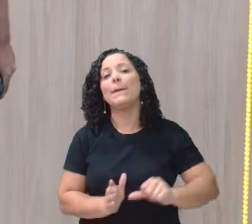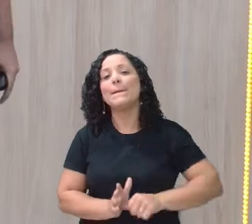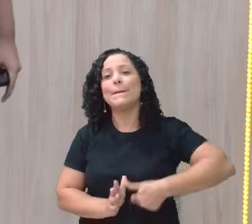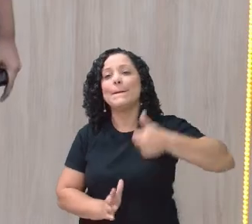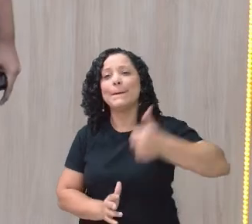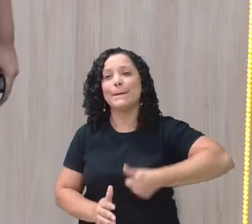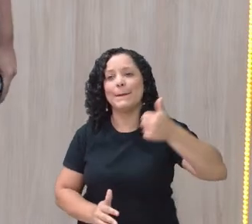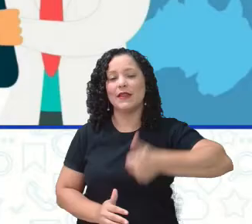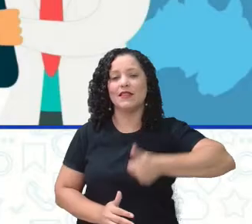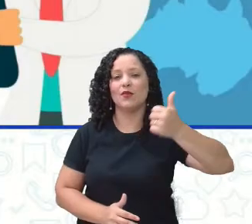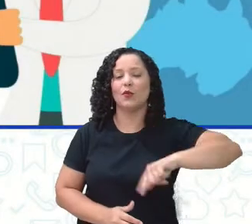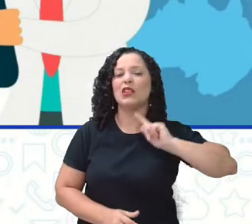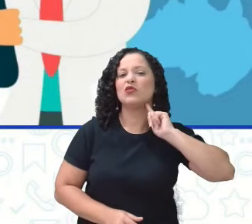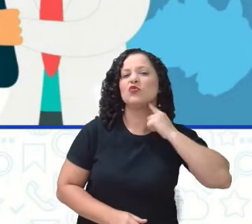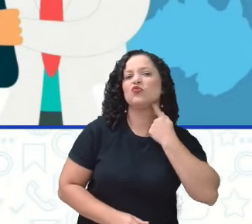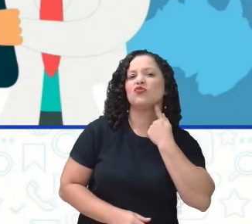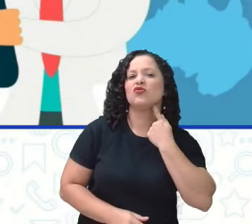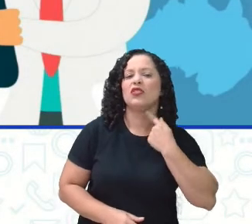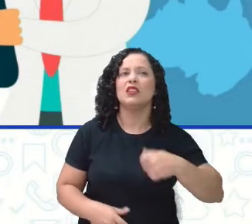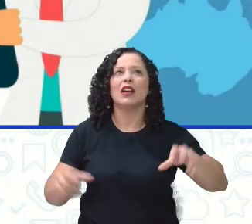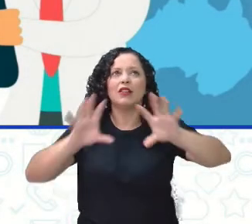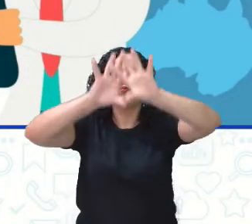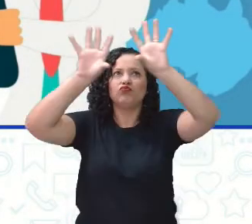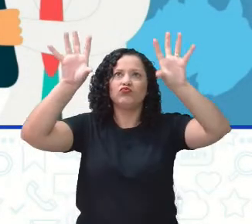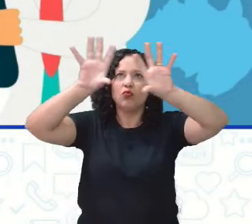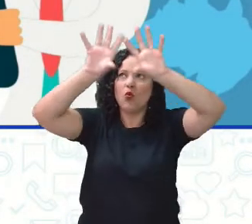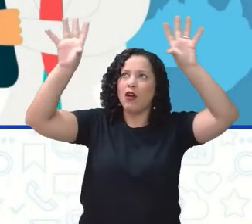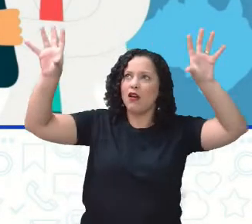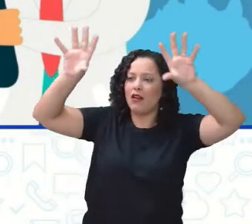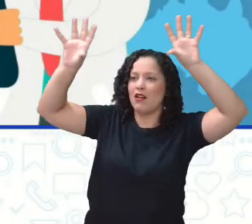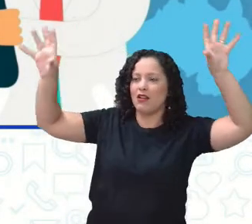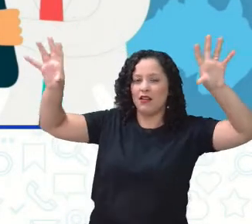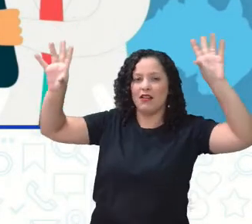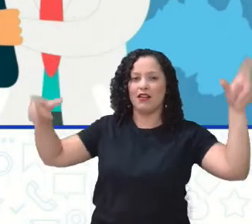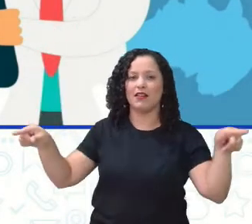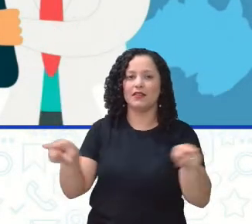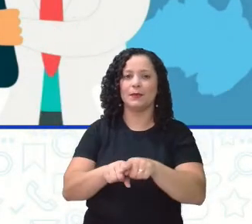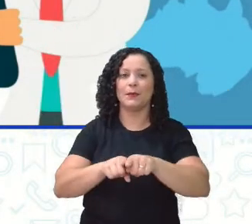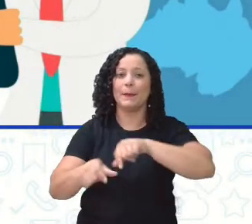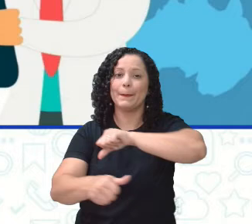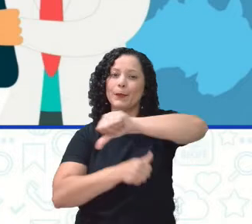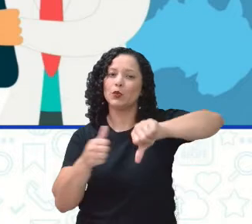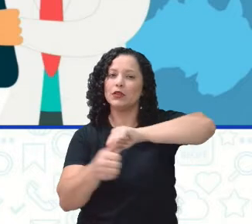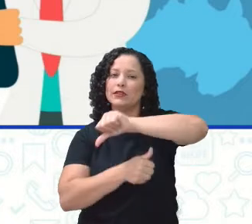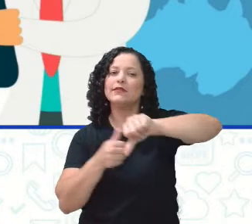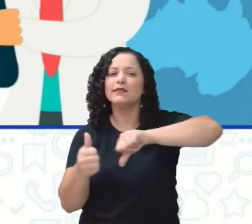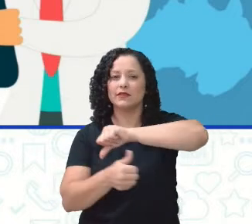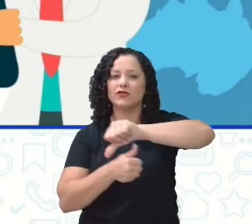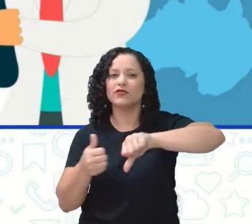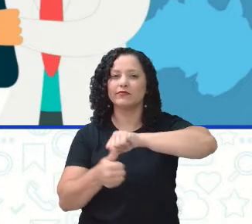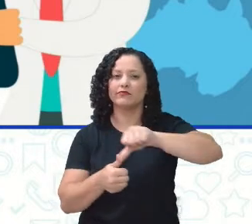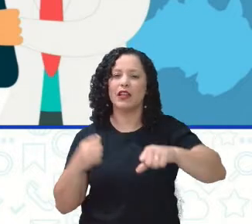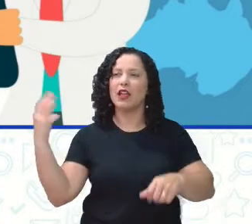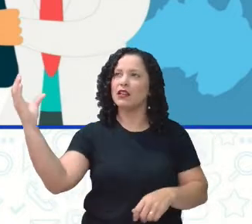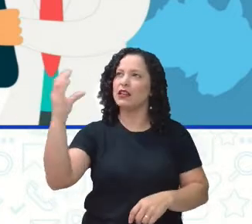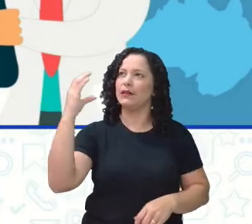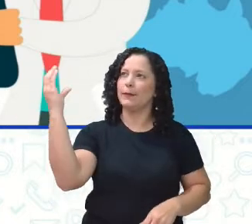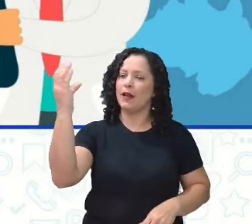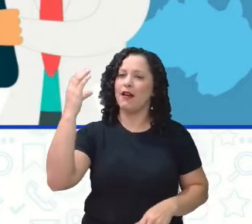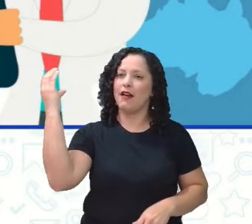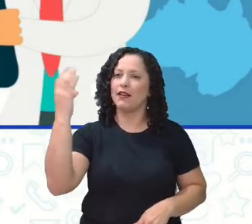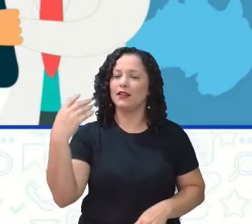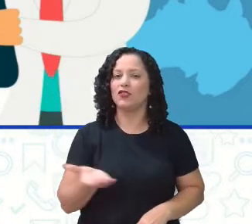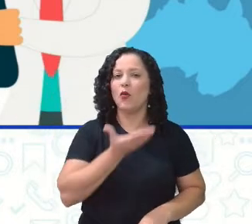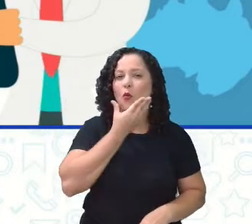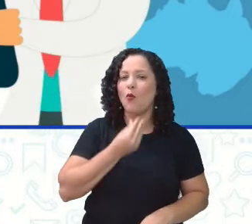a poluição do ar e as mudanças climáticas. Olha só a imagem aí do cientista, né?